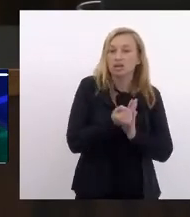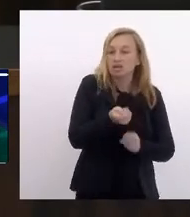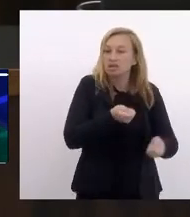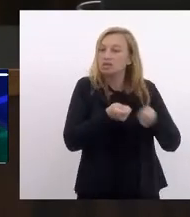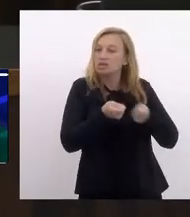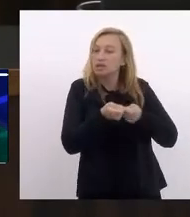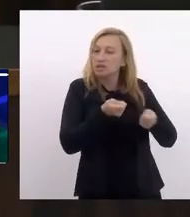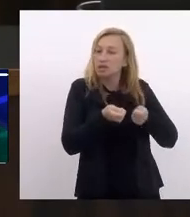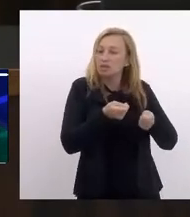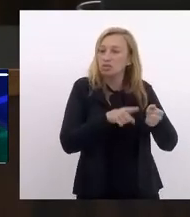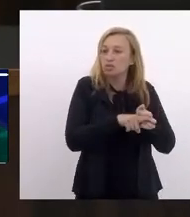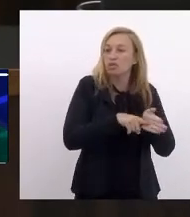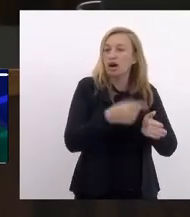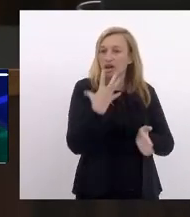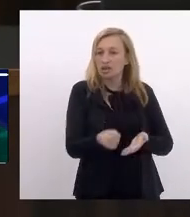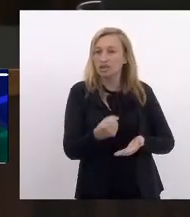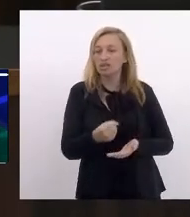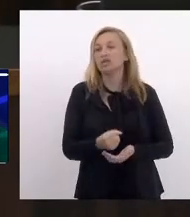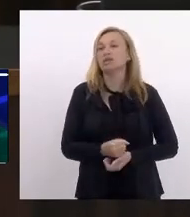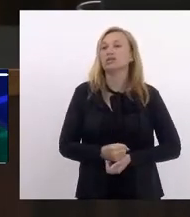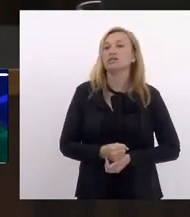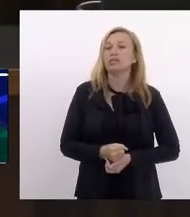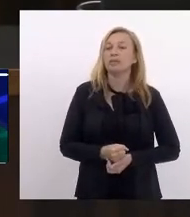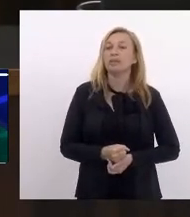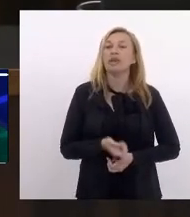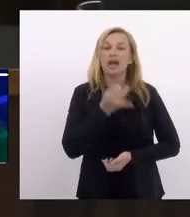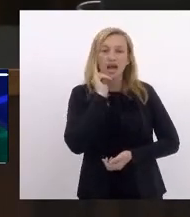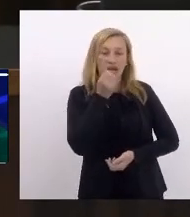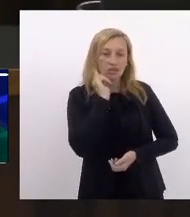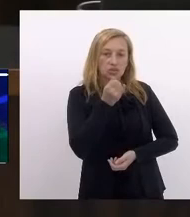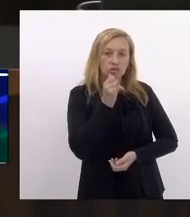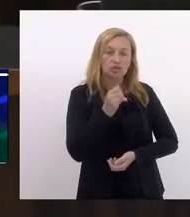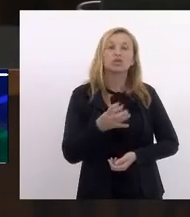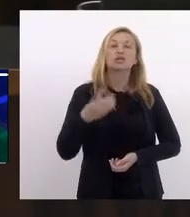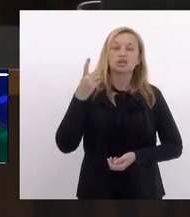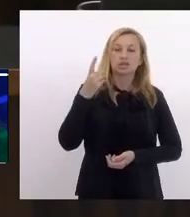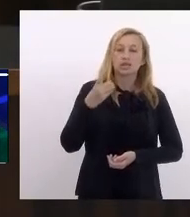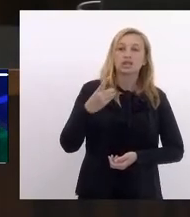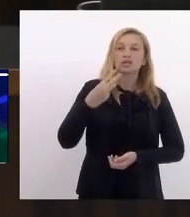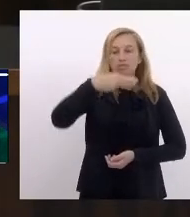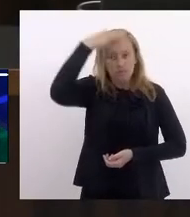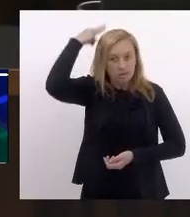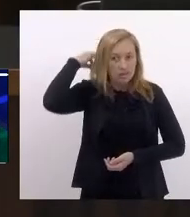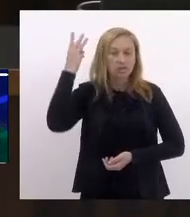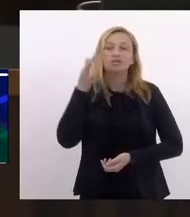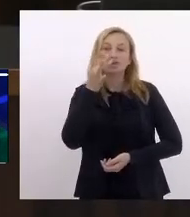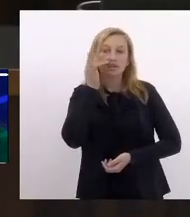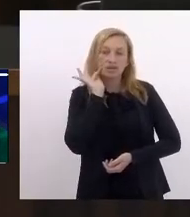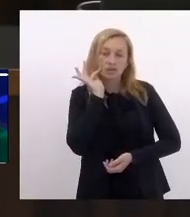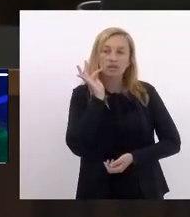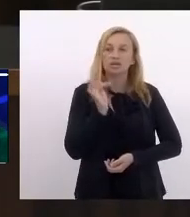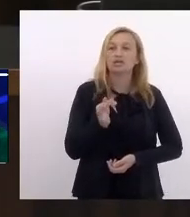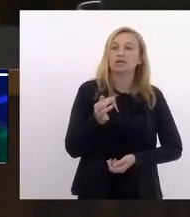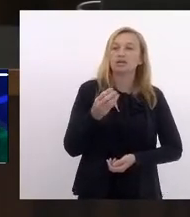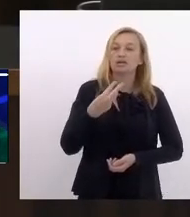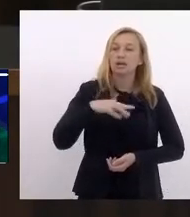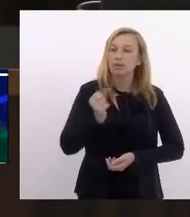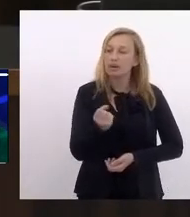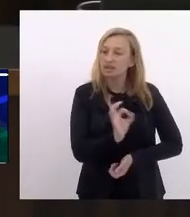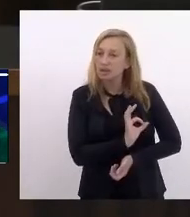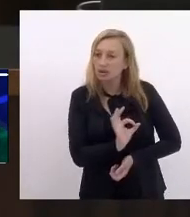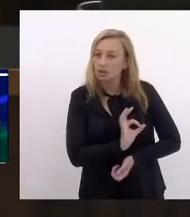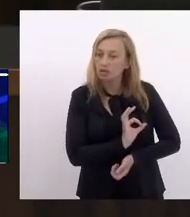finanças, fiscalização financeira e controle favorável. Relatores, deputado Márcio Pacheco, Flávio Serafini, Marta